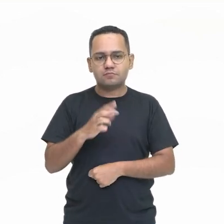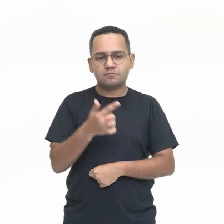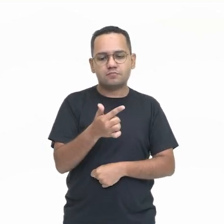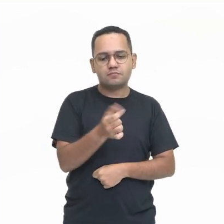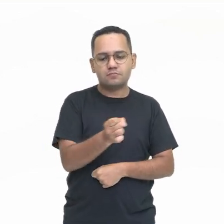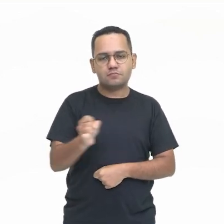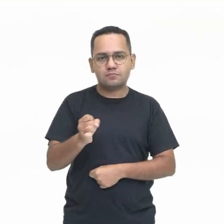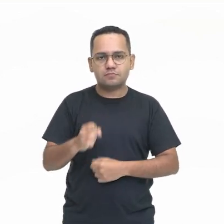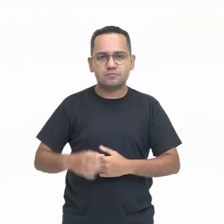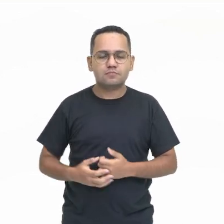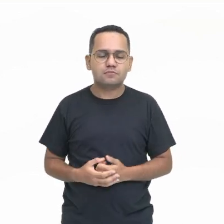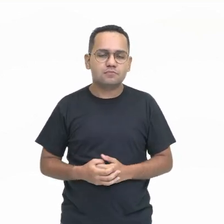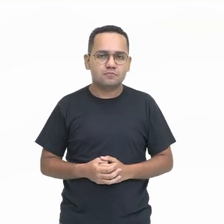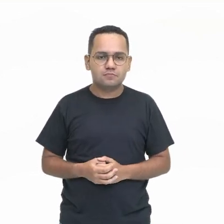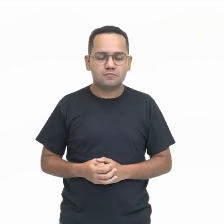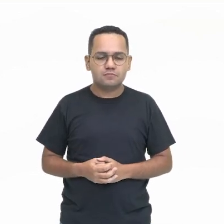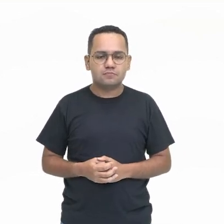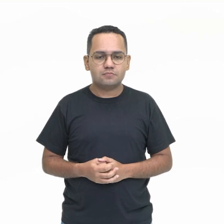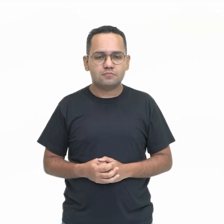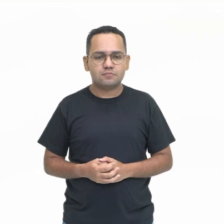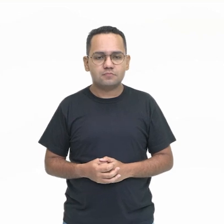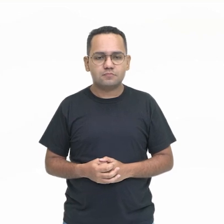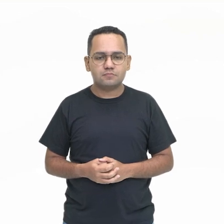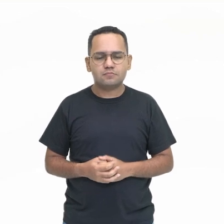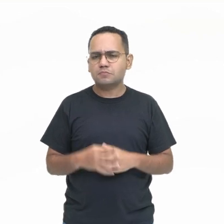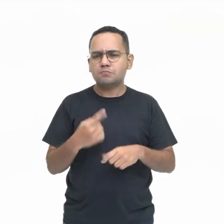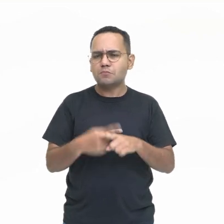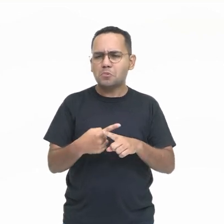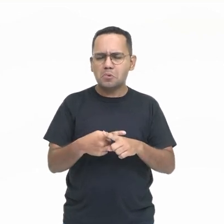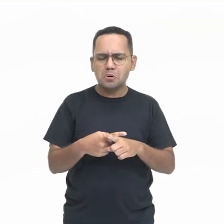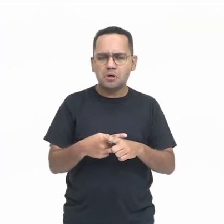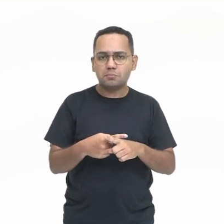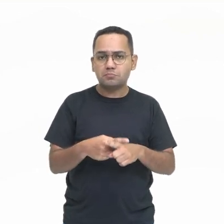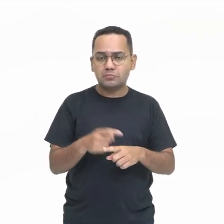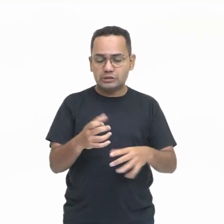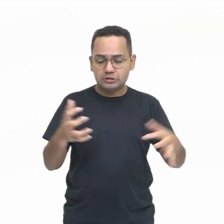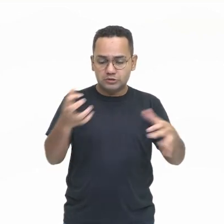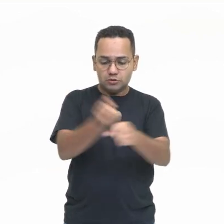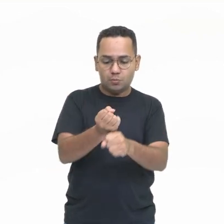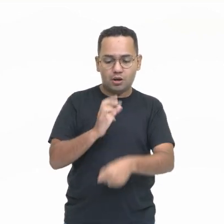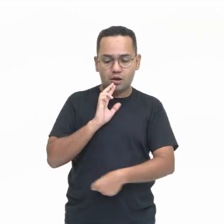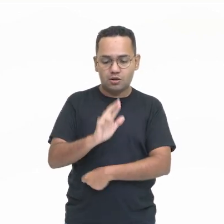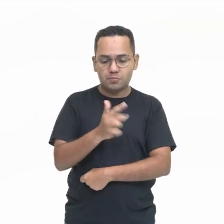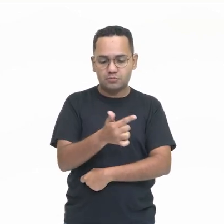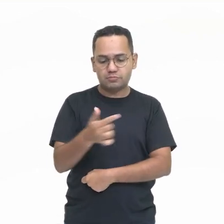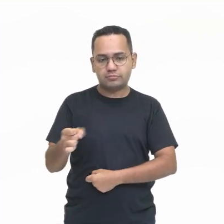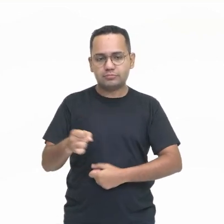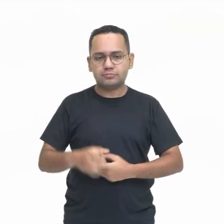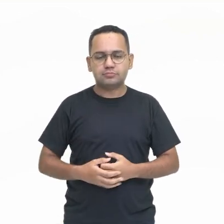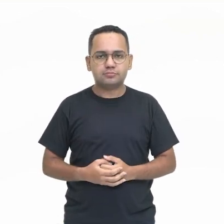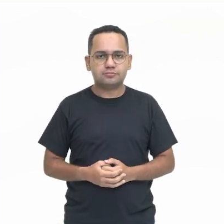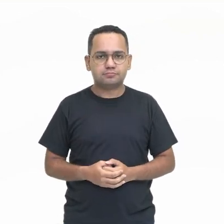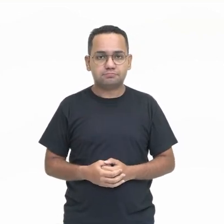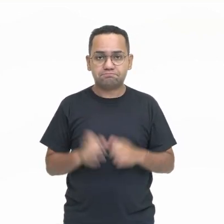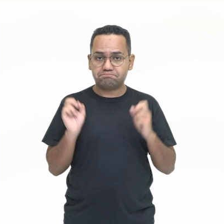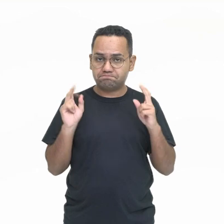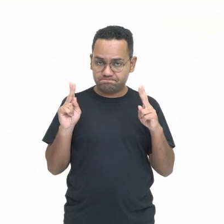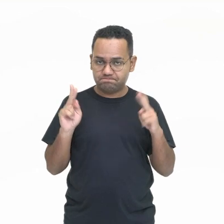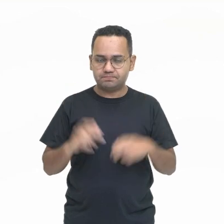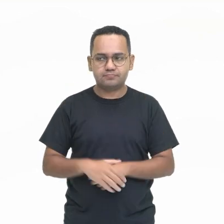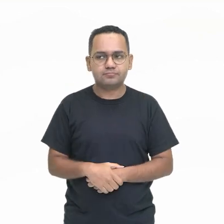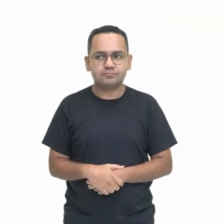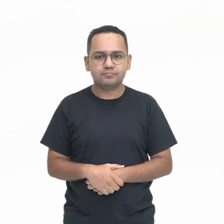é igual a 288, porque é 256 mais 32, certo?